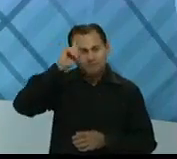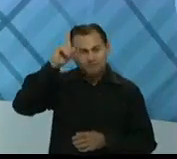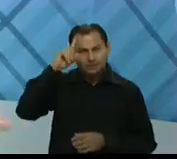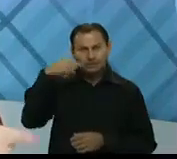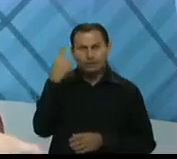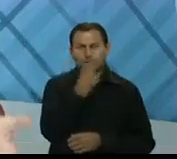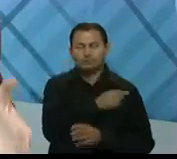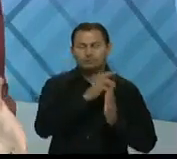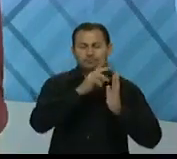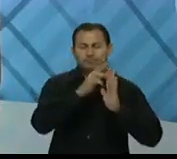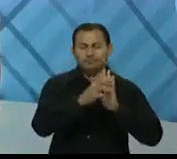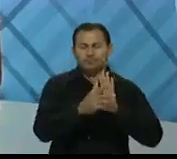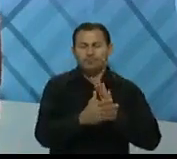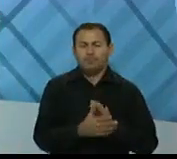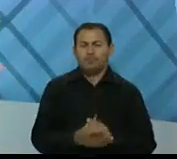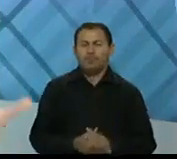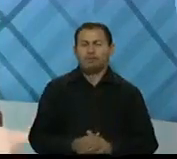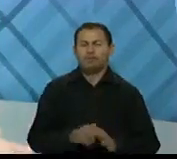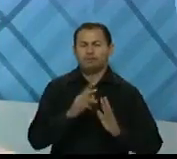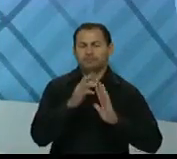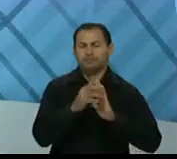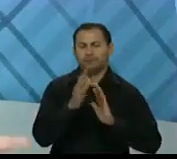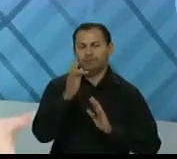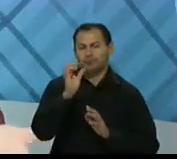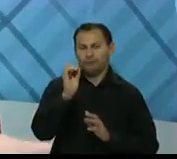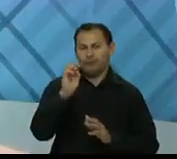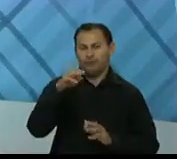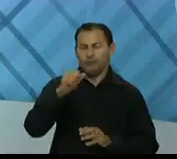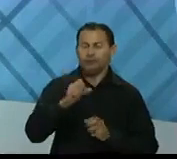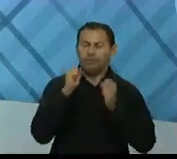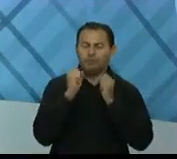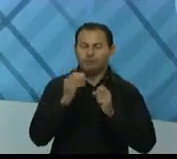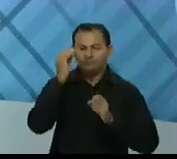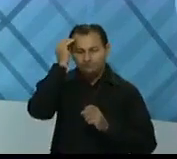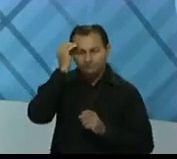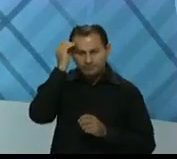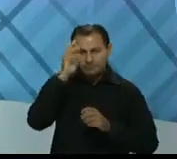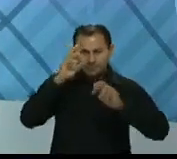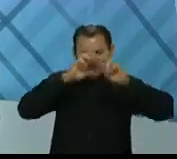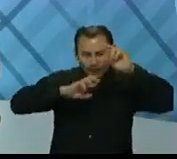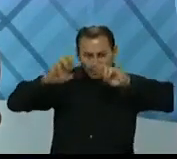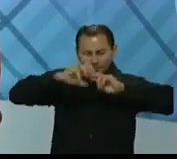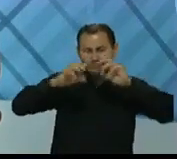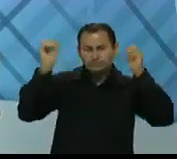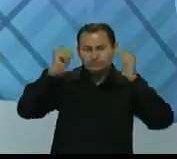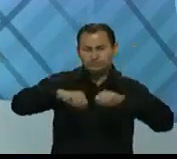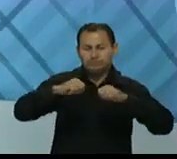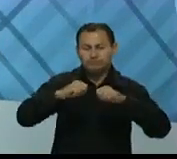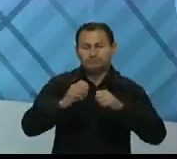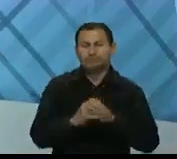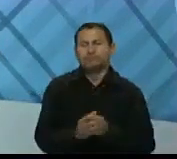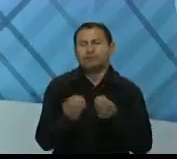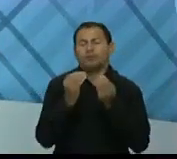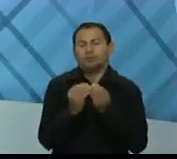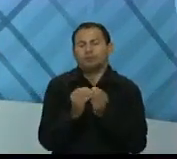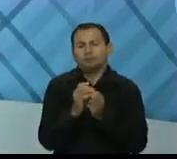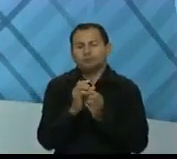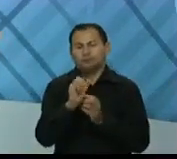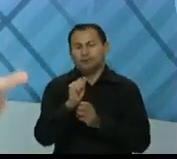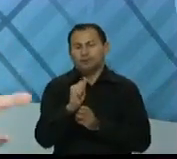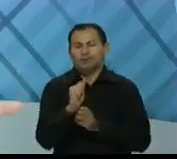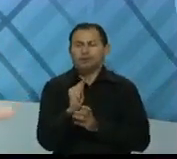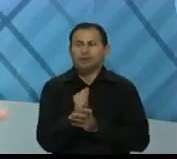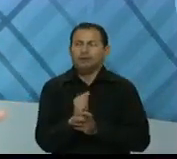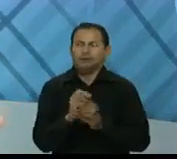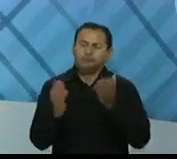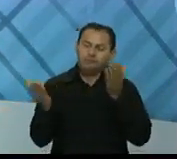dia, das mais diversas formas que possamos imaginar, analisando as possibilidades, né, de como a gente viu a situação